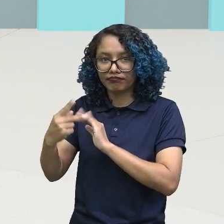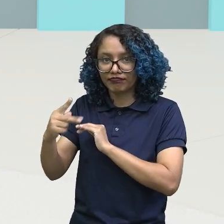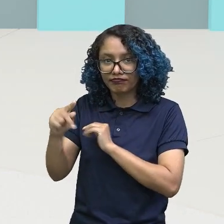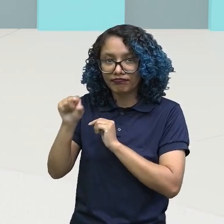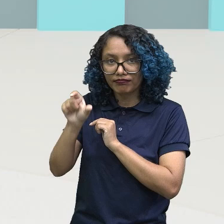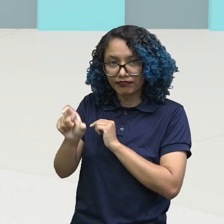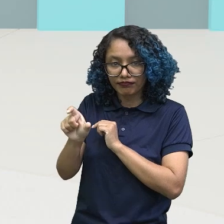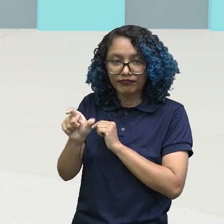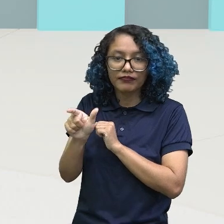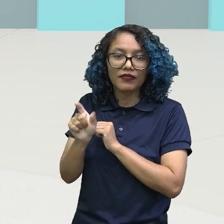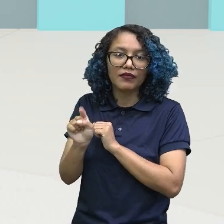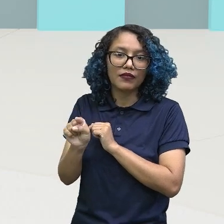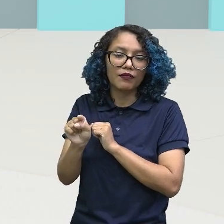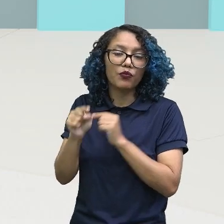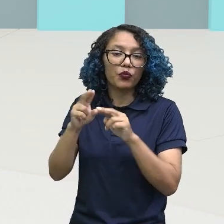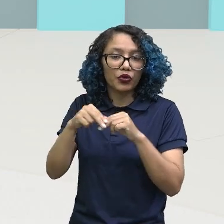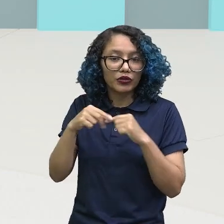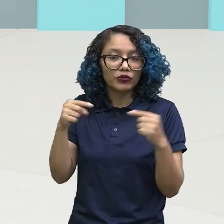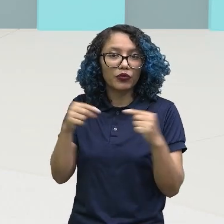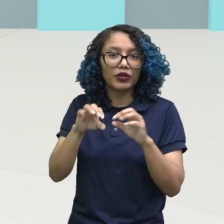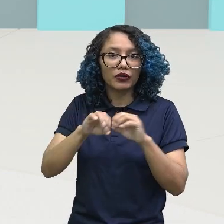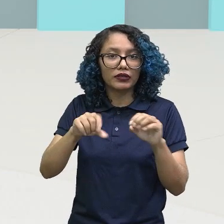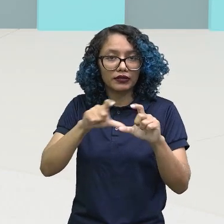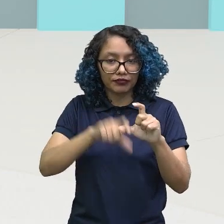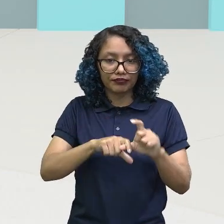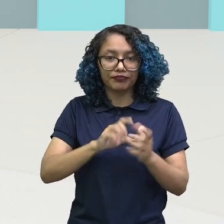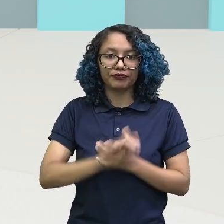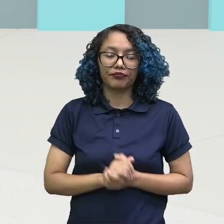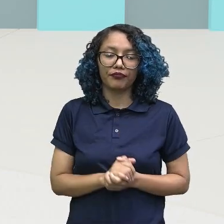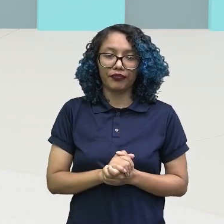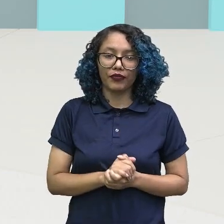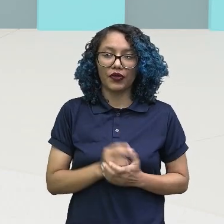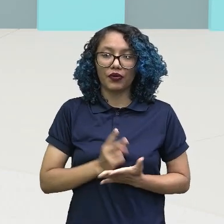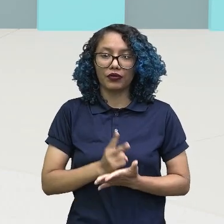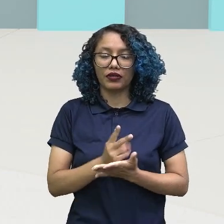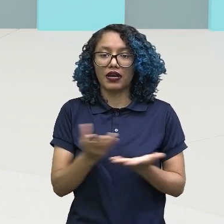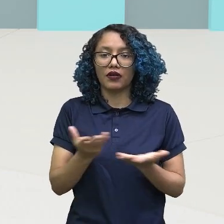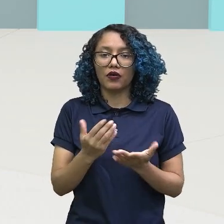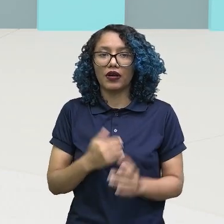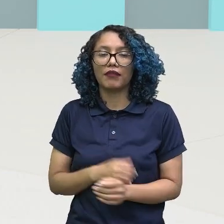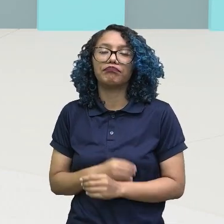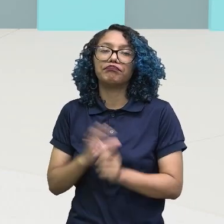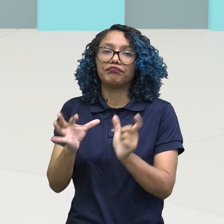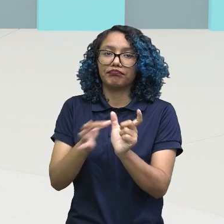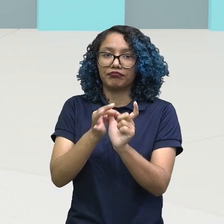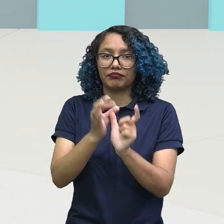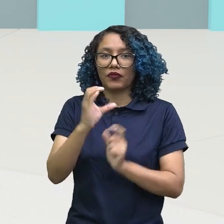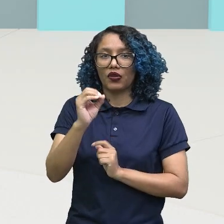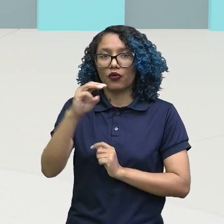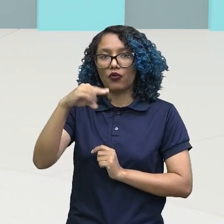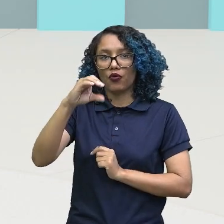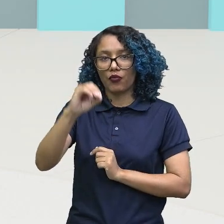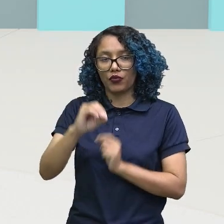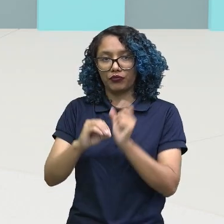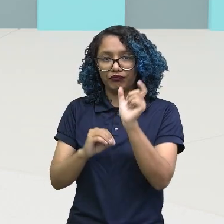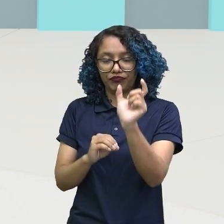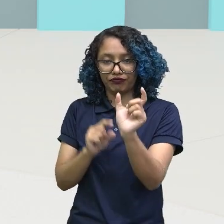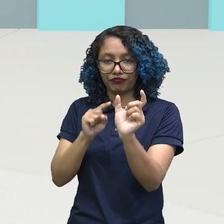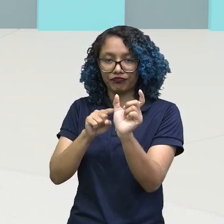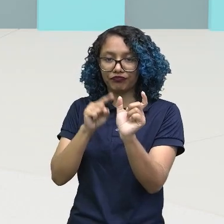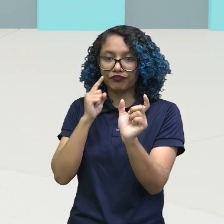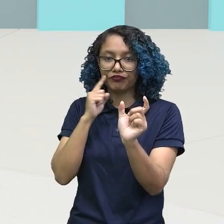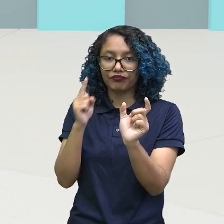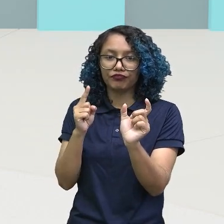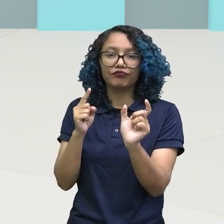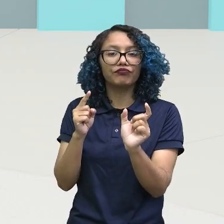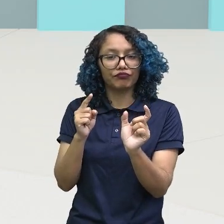oração subordinada. Seguindo, nós temos a conjunção como, que ela pode ser